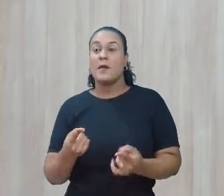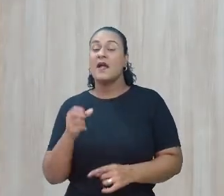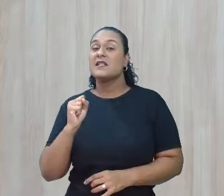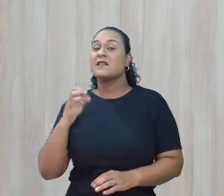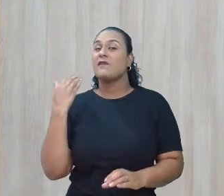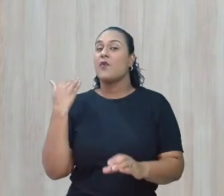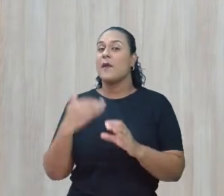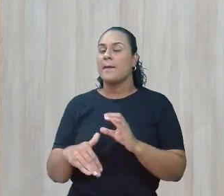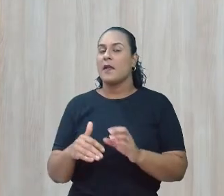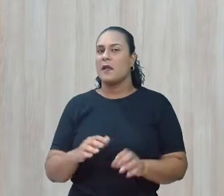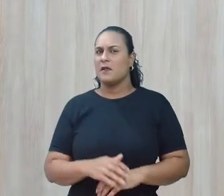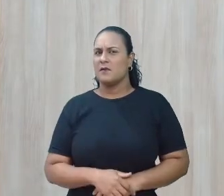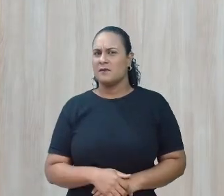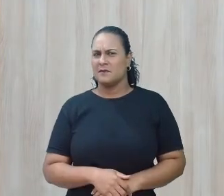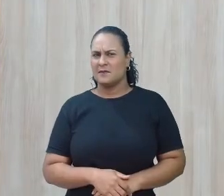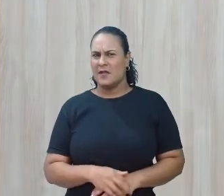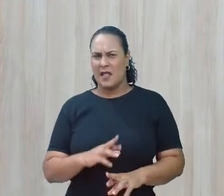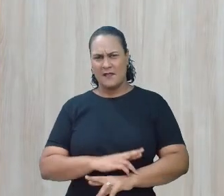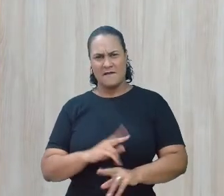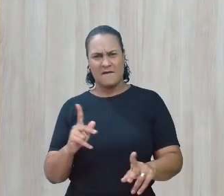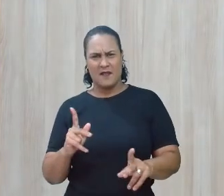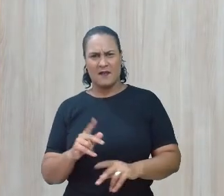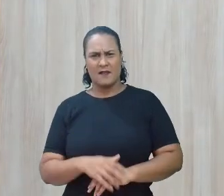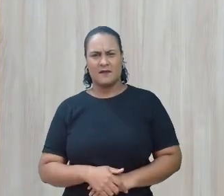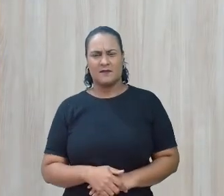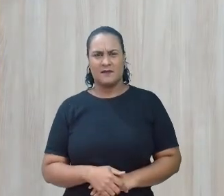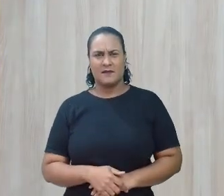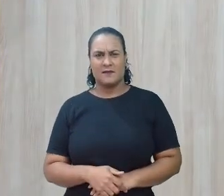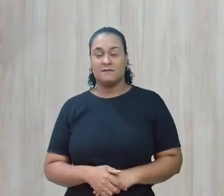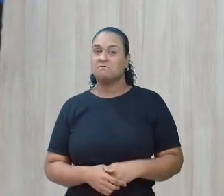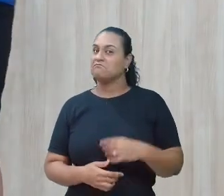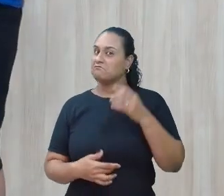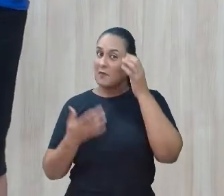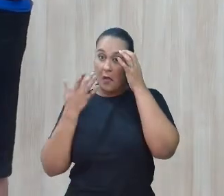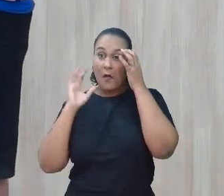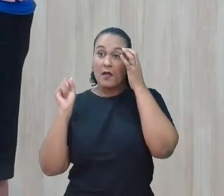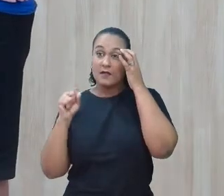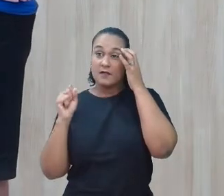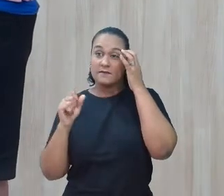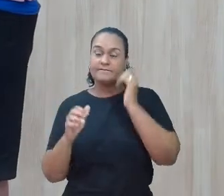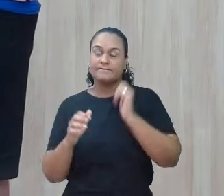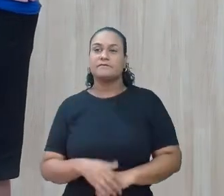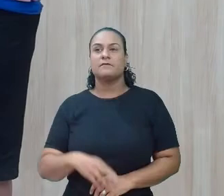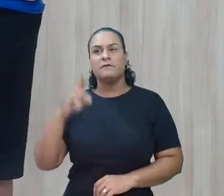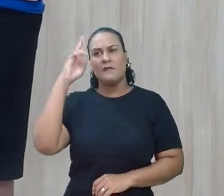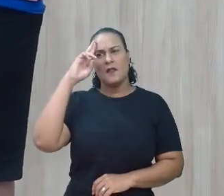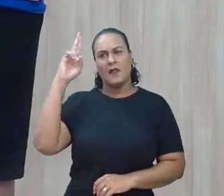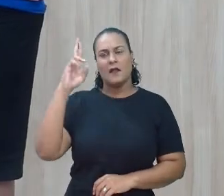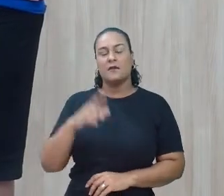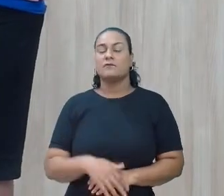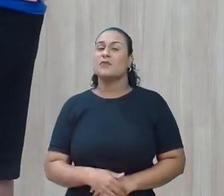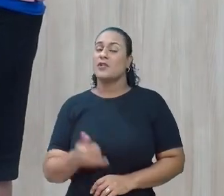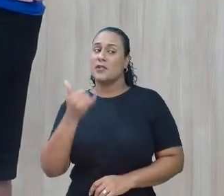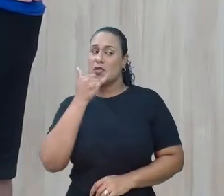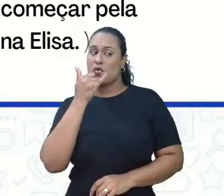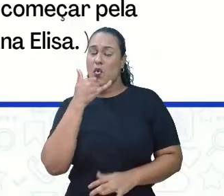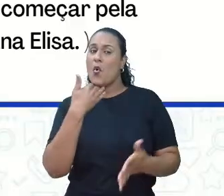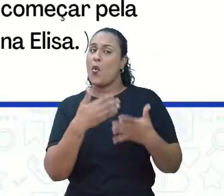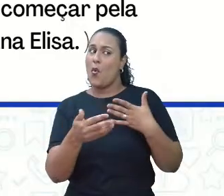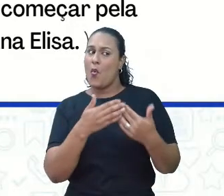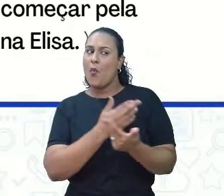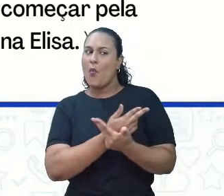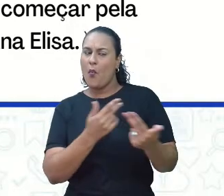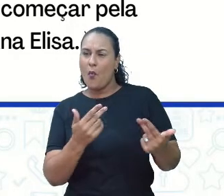um e-mail? Será que seria tão diferente assim? Eu acho que sim, ó. Senhor, desculpe aí